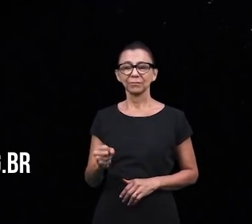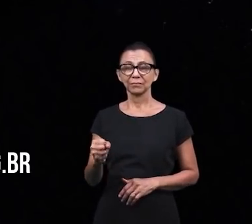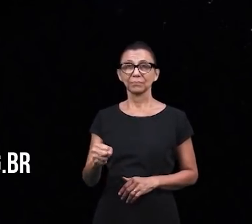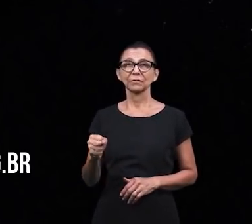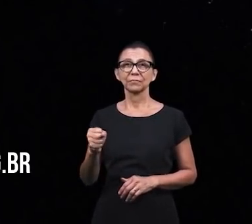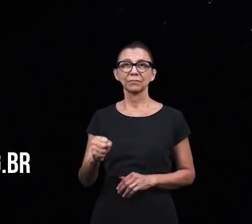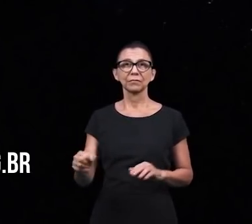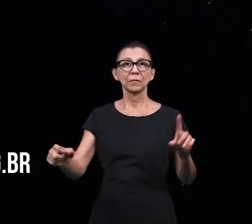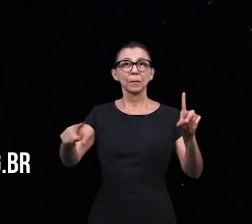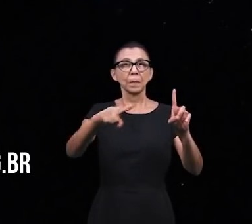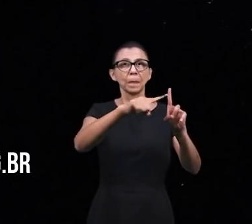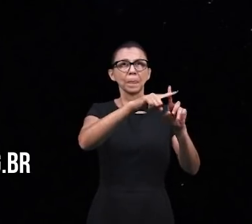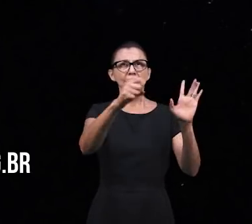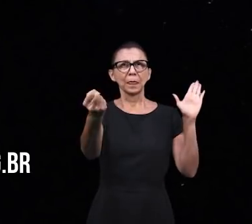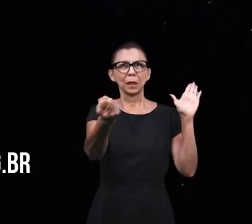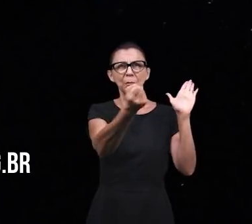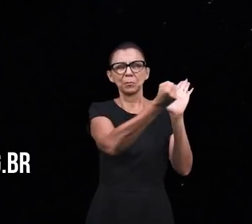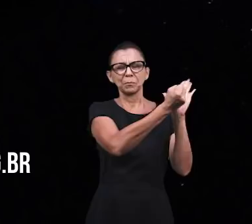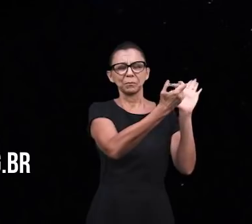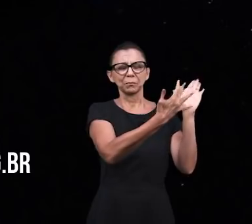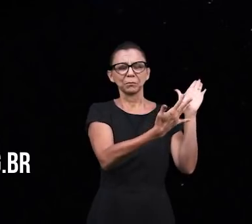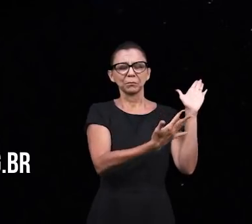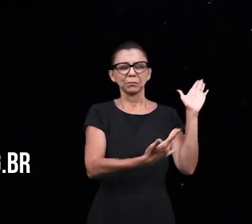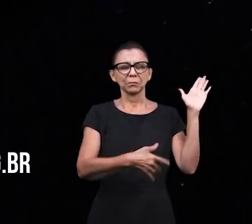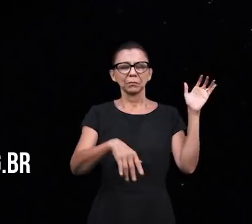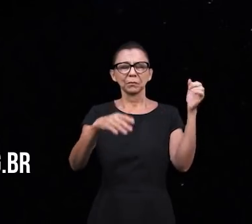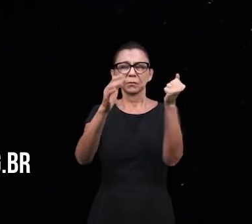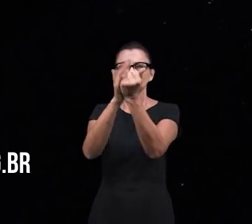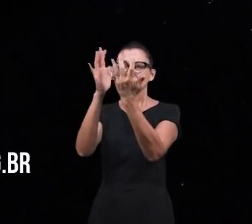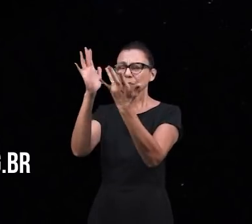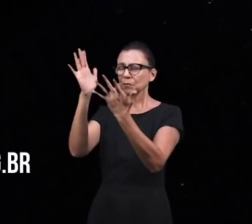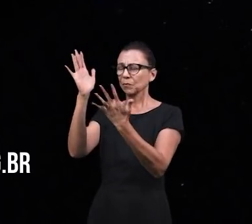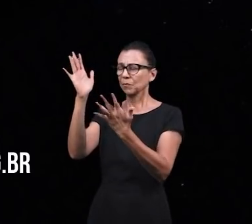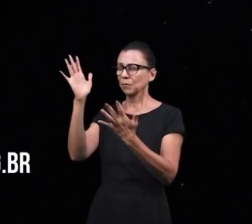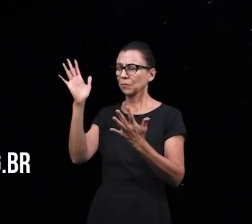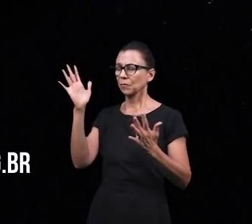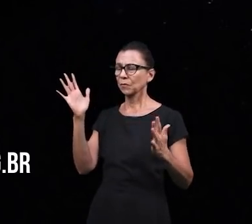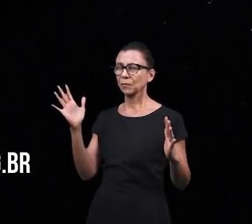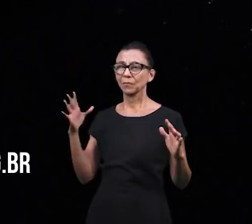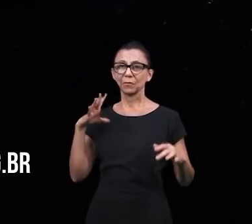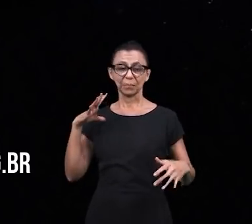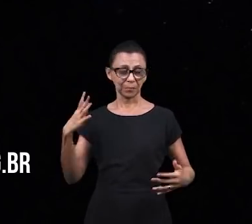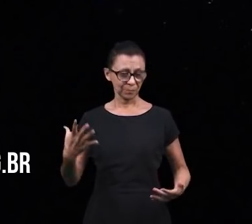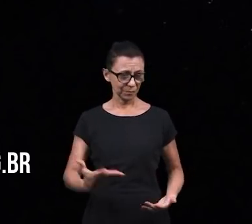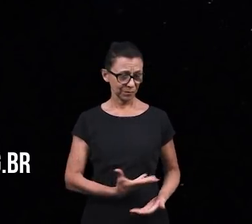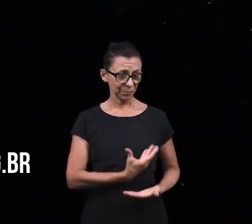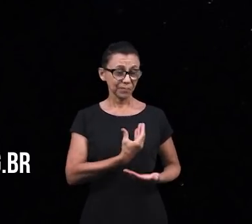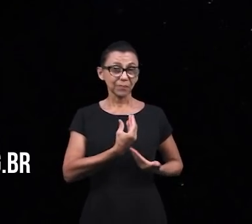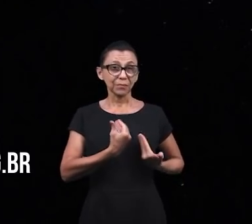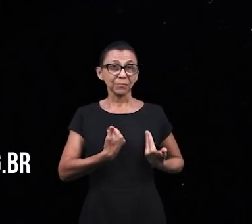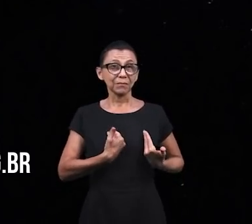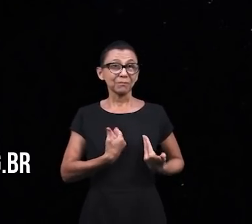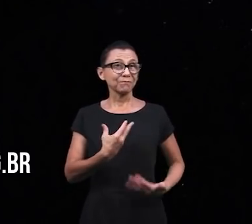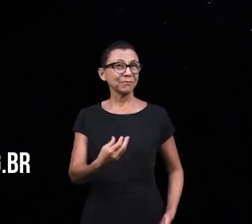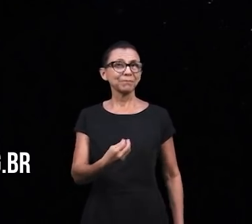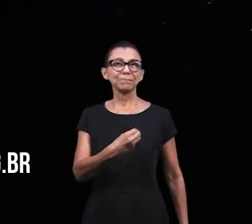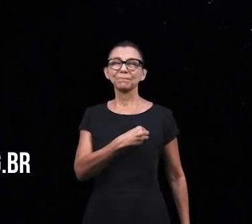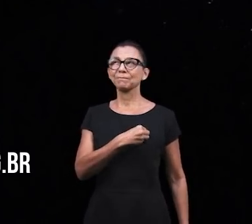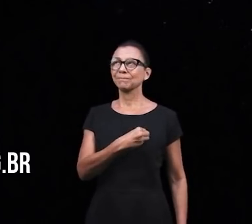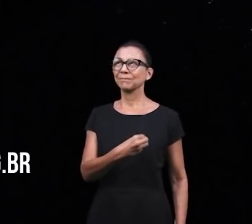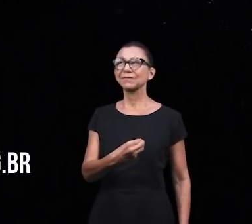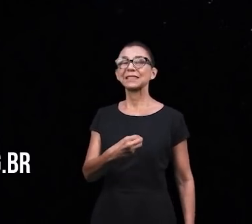cruz ferida me salvou, tão pecador. A